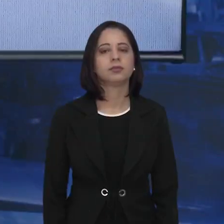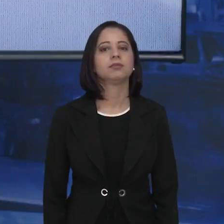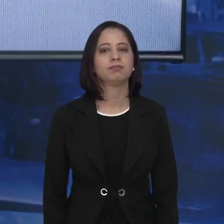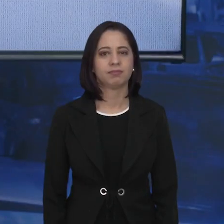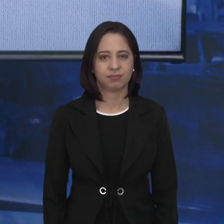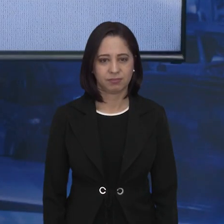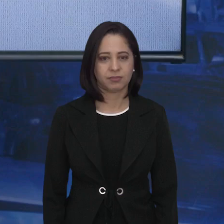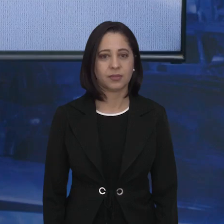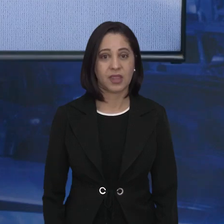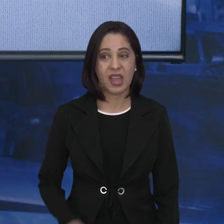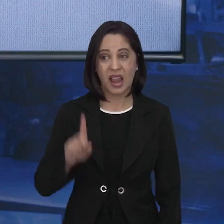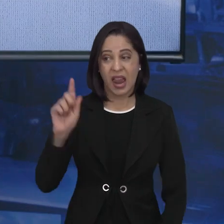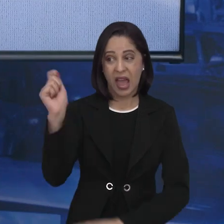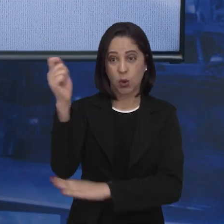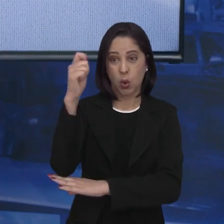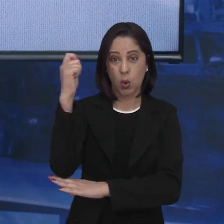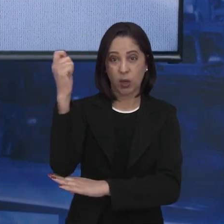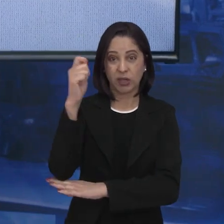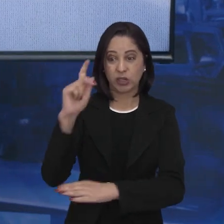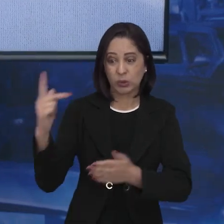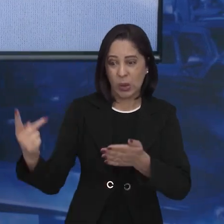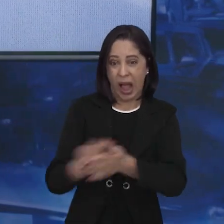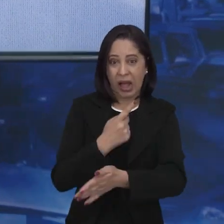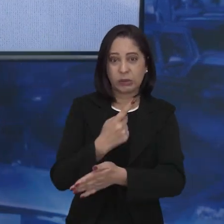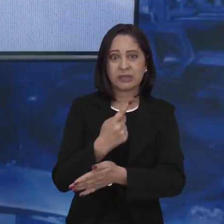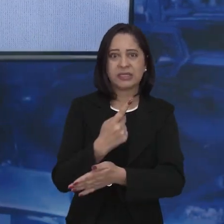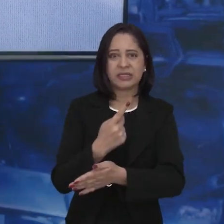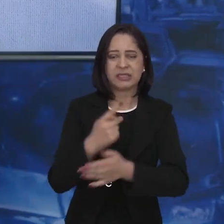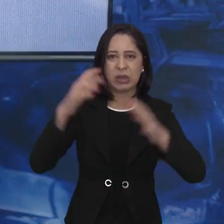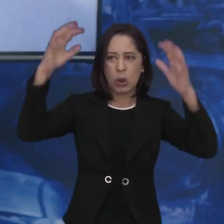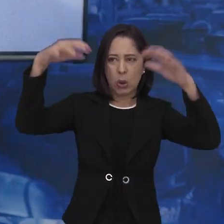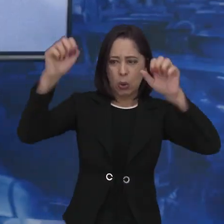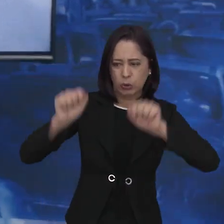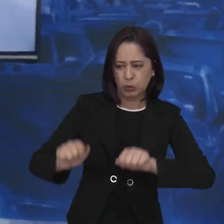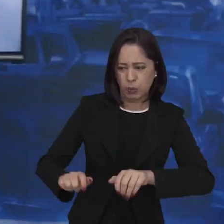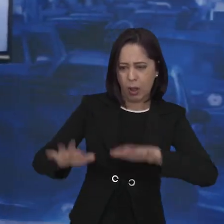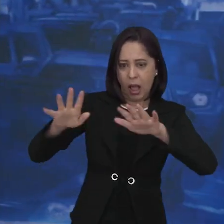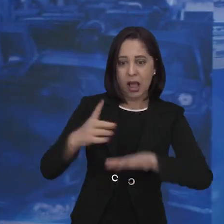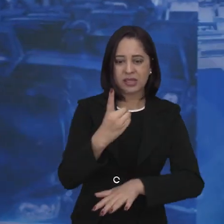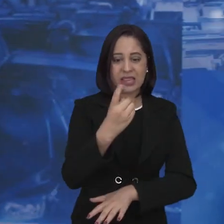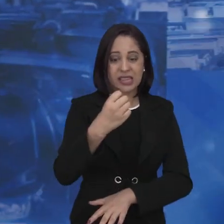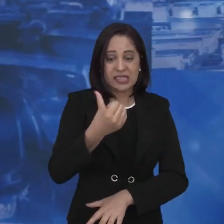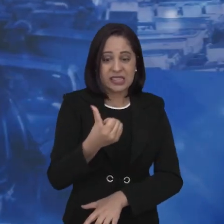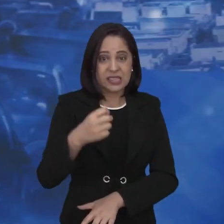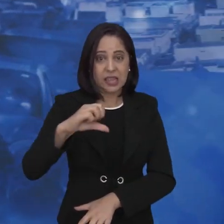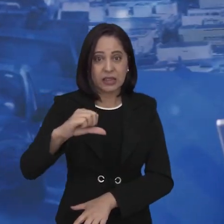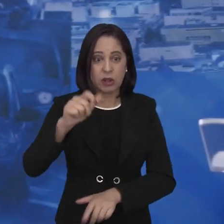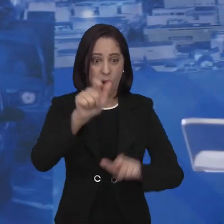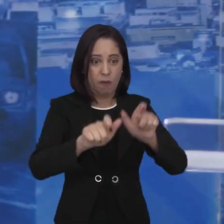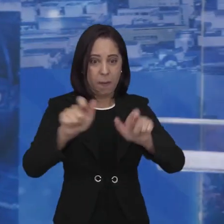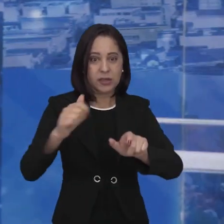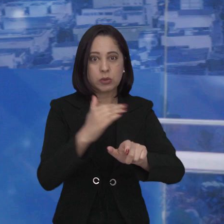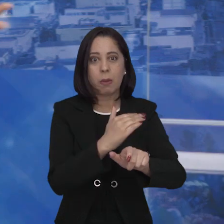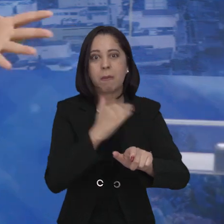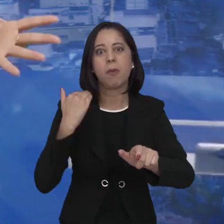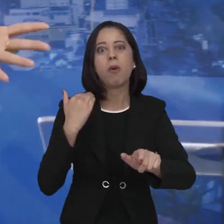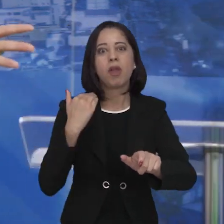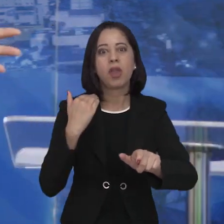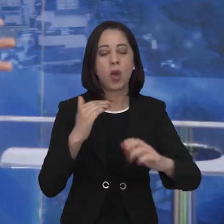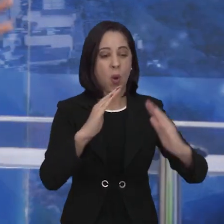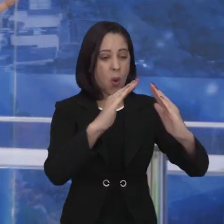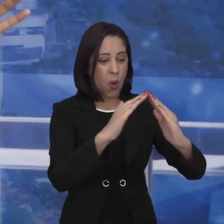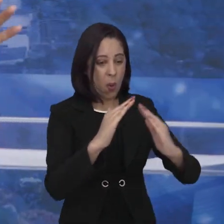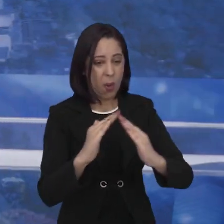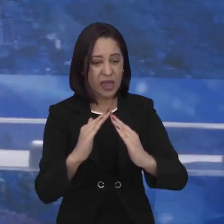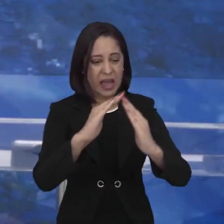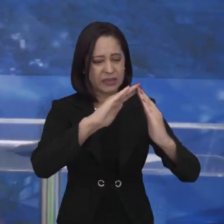O desastre no Rio Grande do Sul, que deixou ao menos 169 mortes, milhares de desabrigados e prejuízos